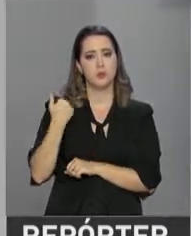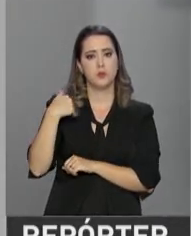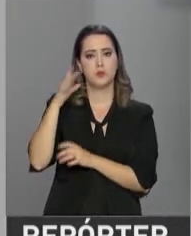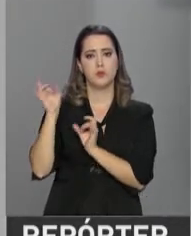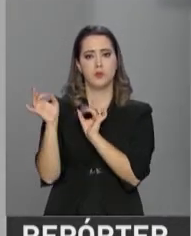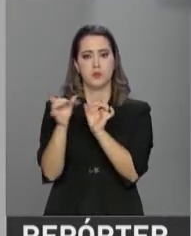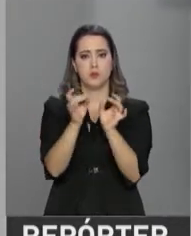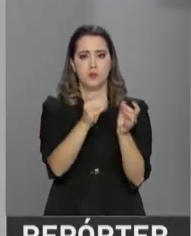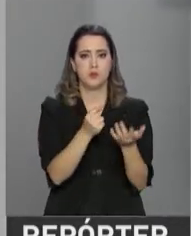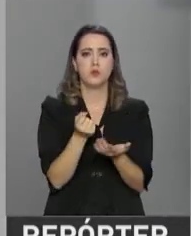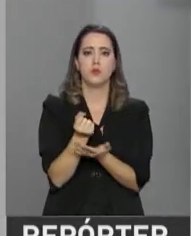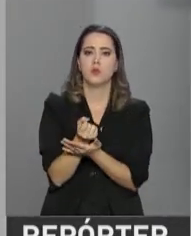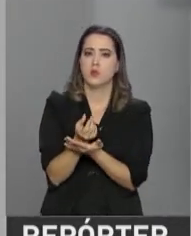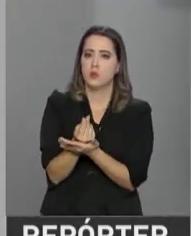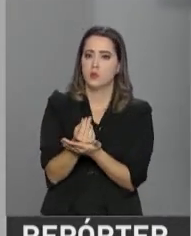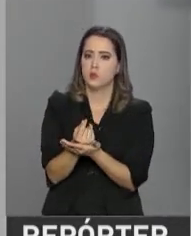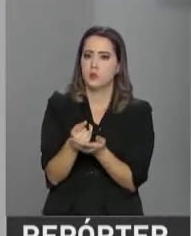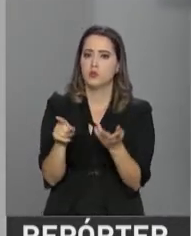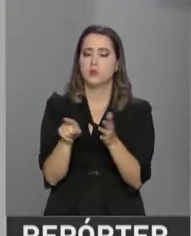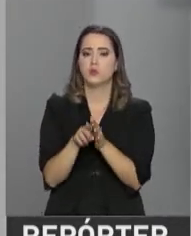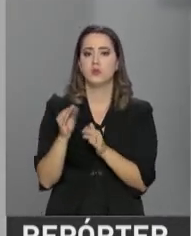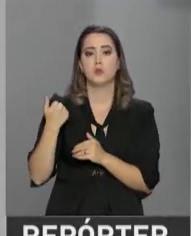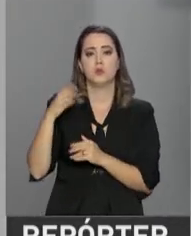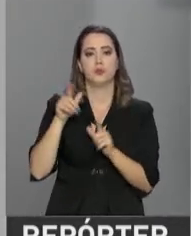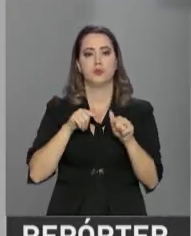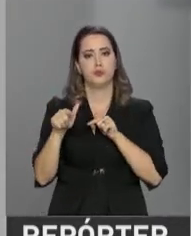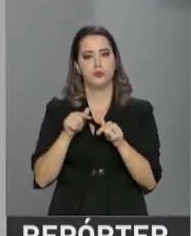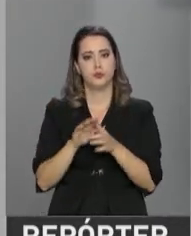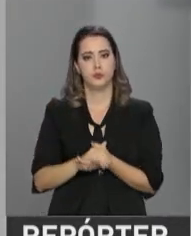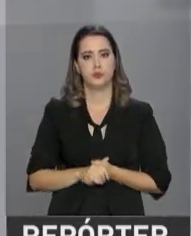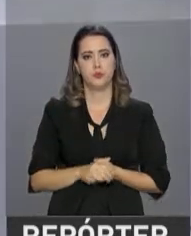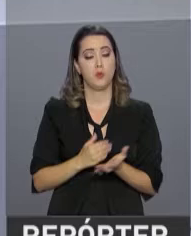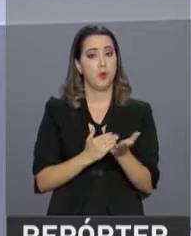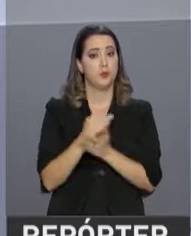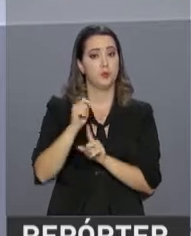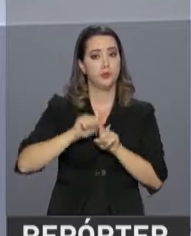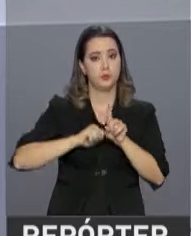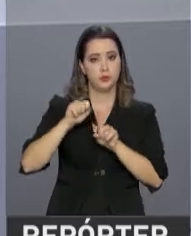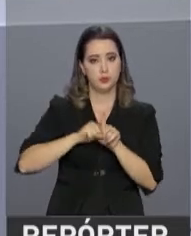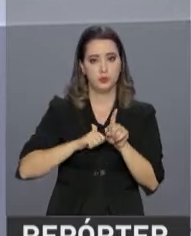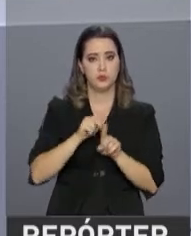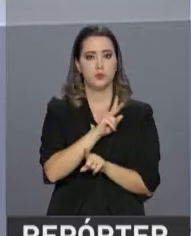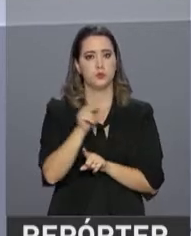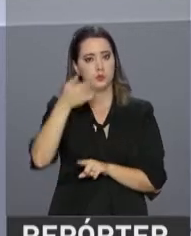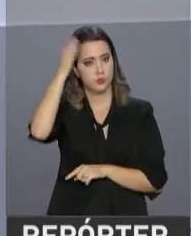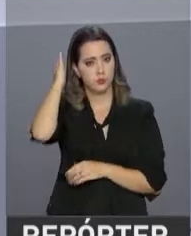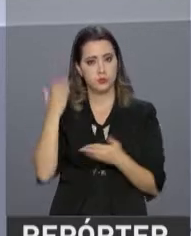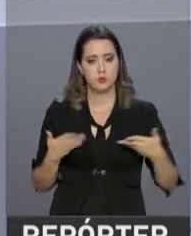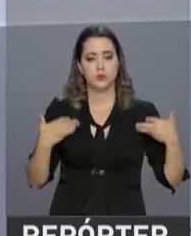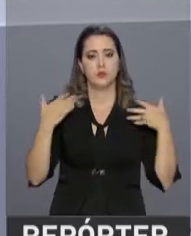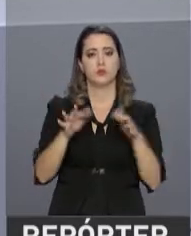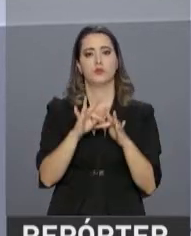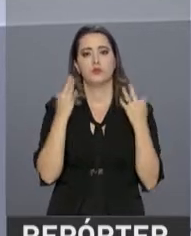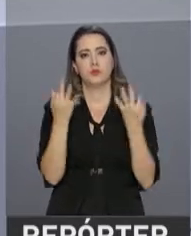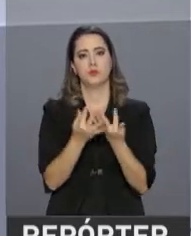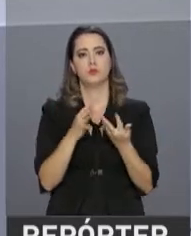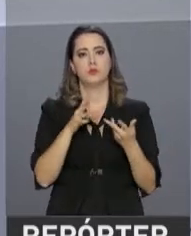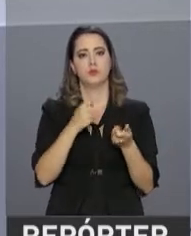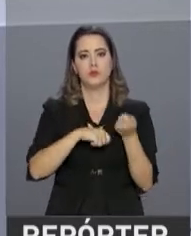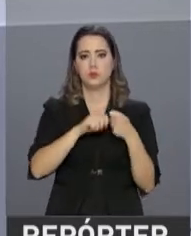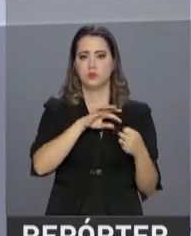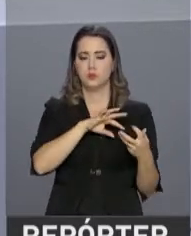em busca de mais comércio, mais investimentos e mais empregos. No início deste mês, Michel Temer participou do